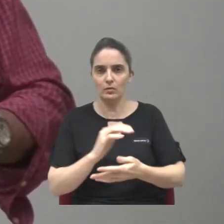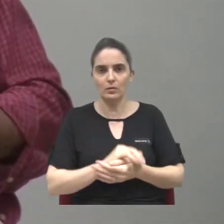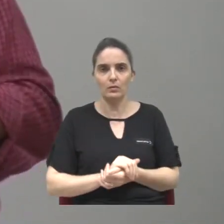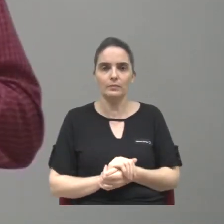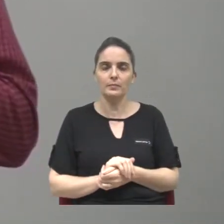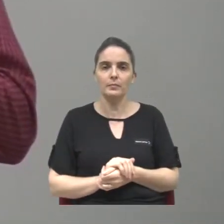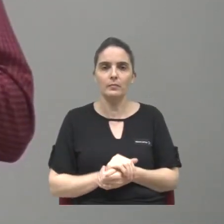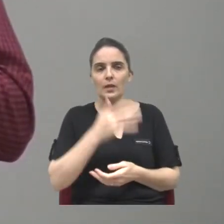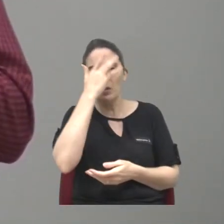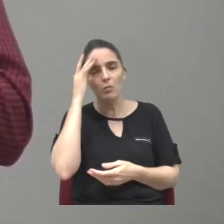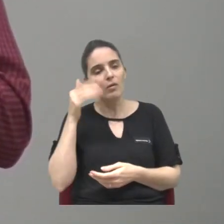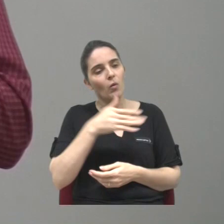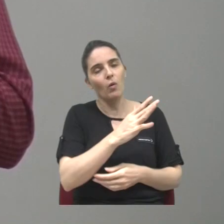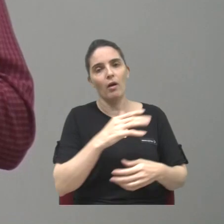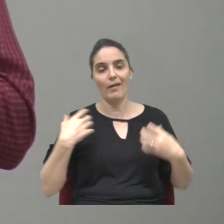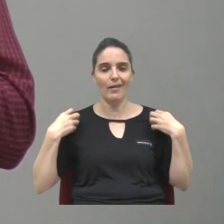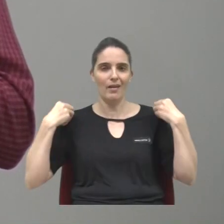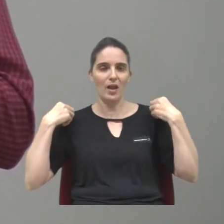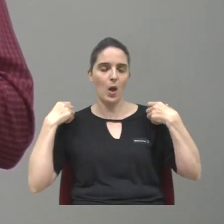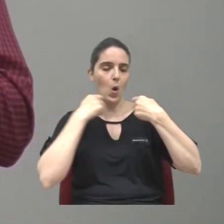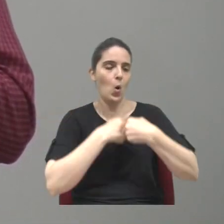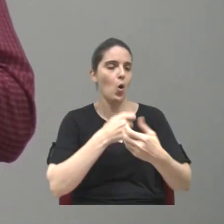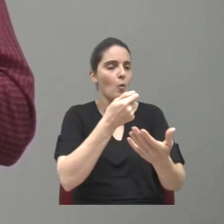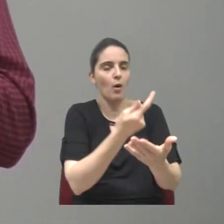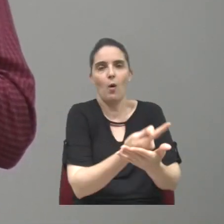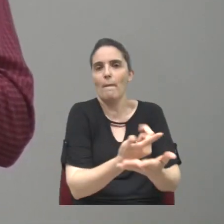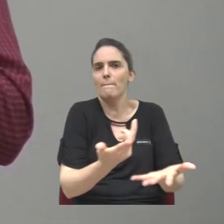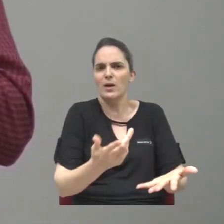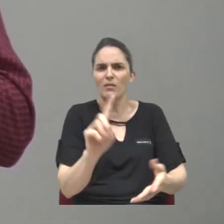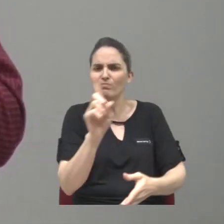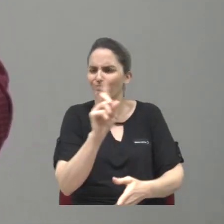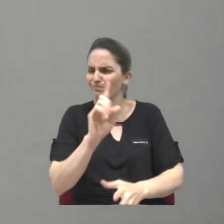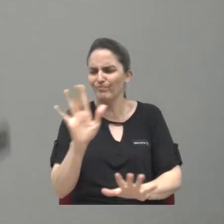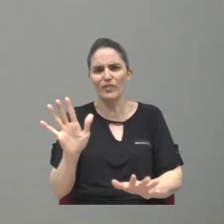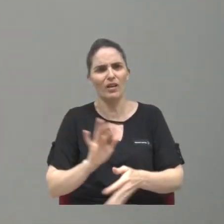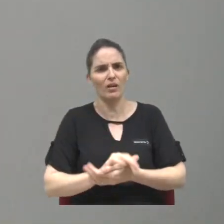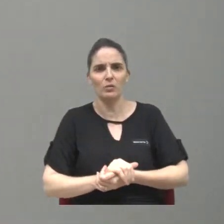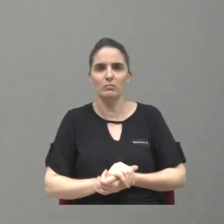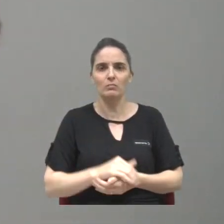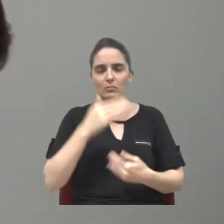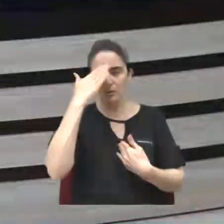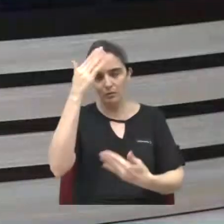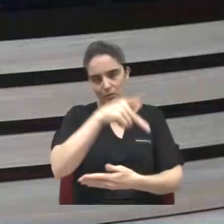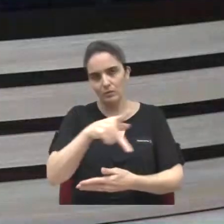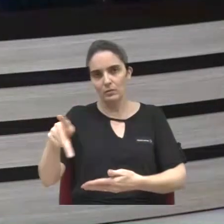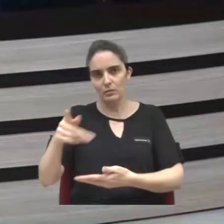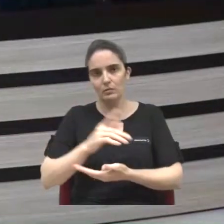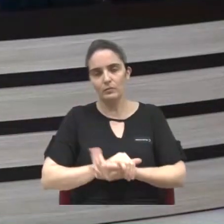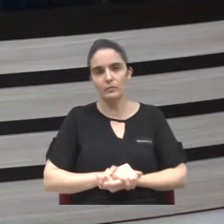comprar roupa. É uma coisa que realmente precisa ser vista na nossa cidade. Obrigado, presidente.